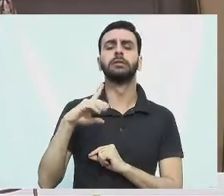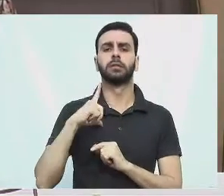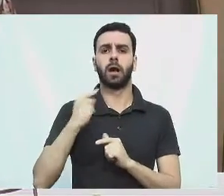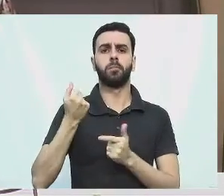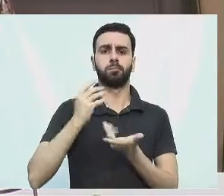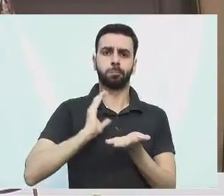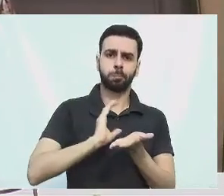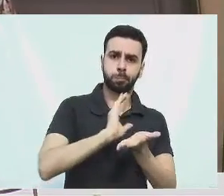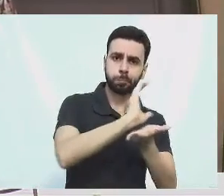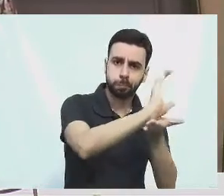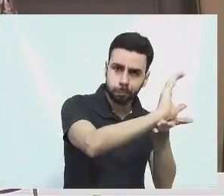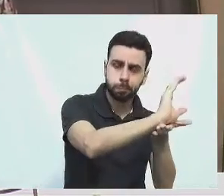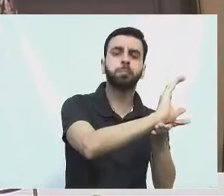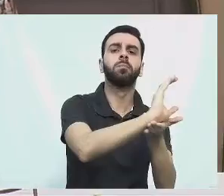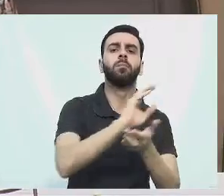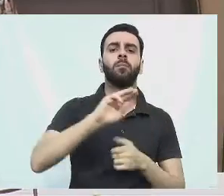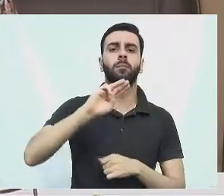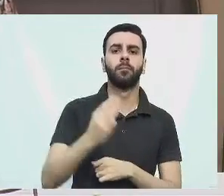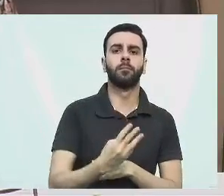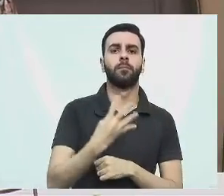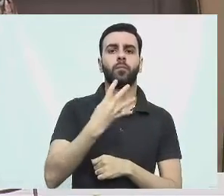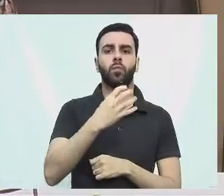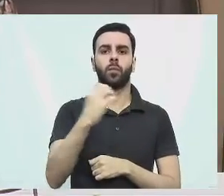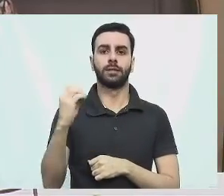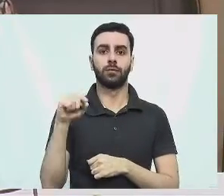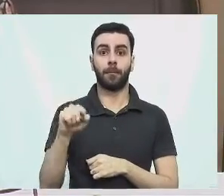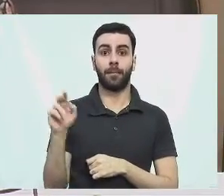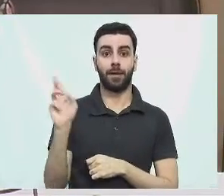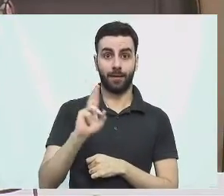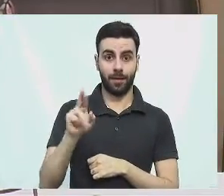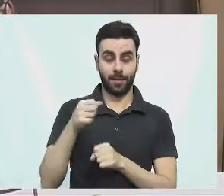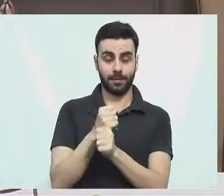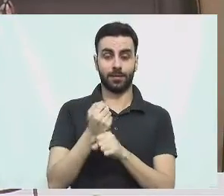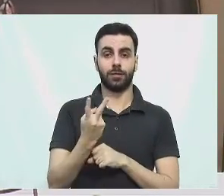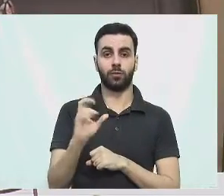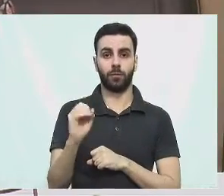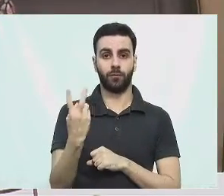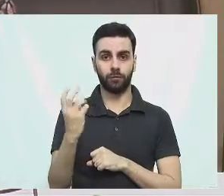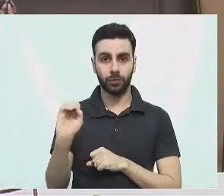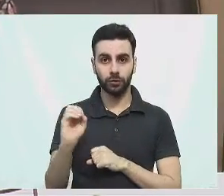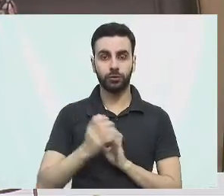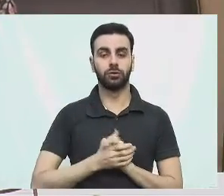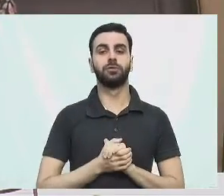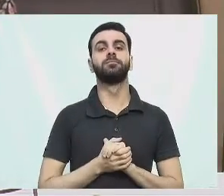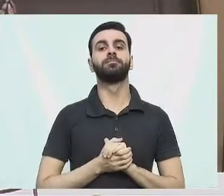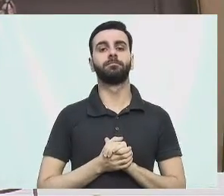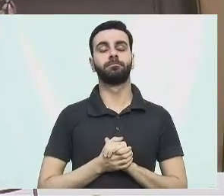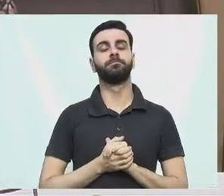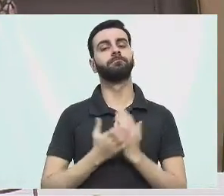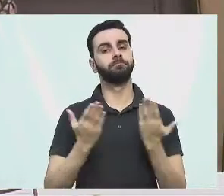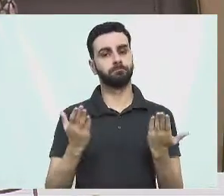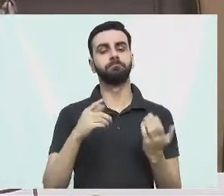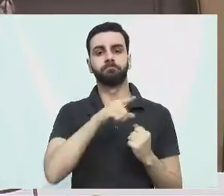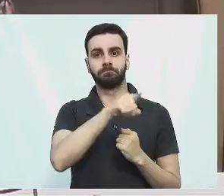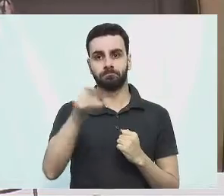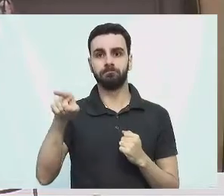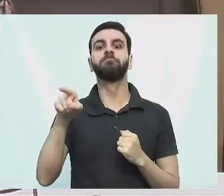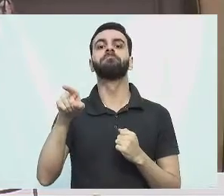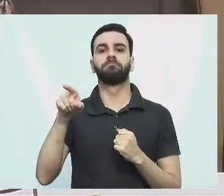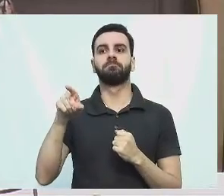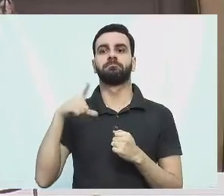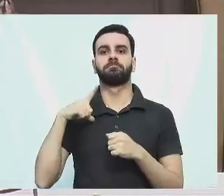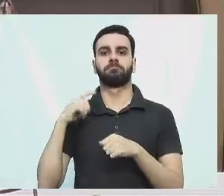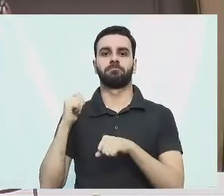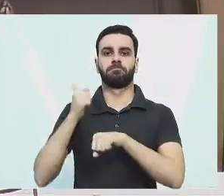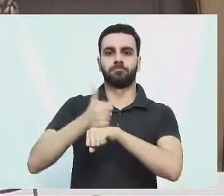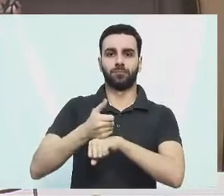aos cofres da cidade 1.400.000 neste ano de 2020. E vocês que vão passar a viver essa